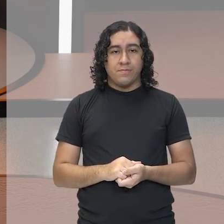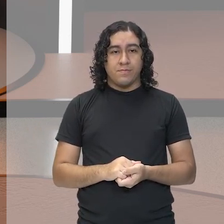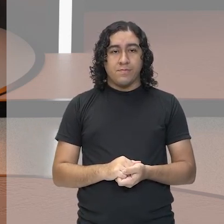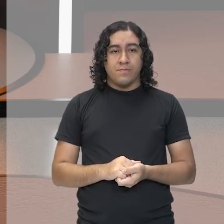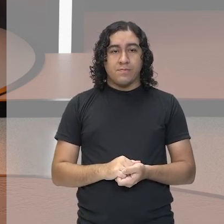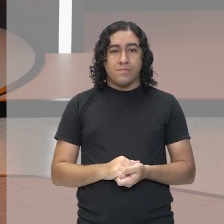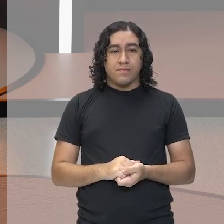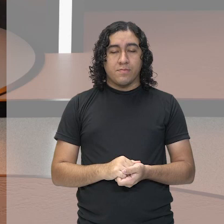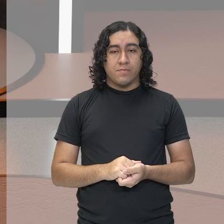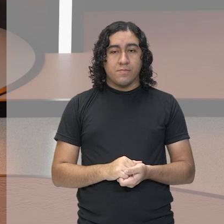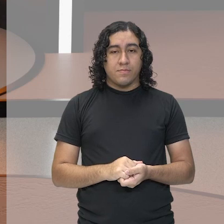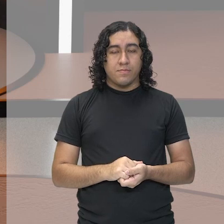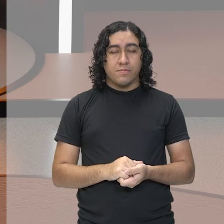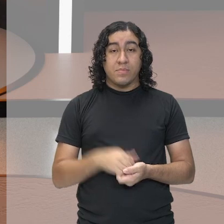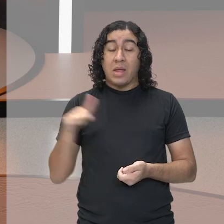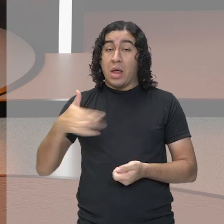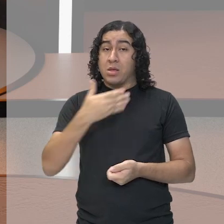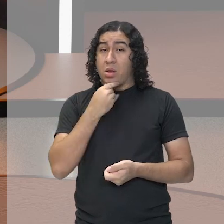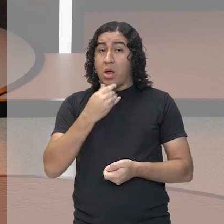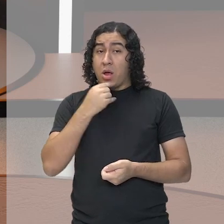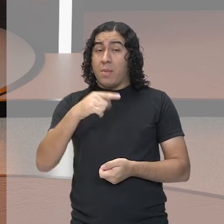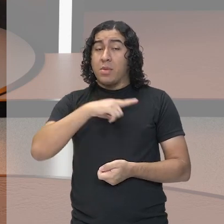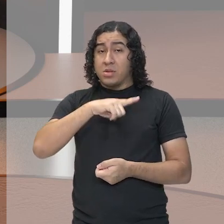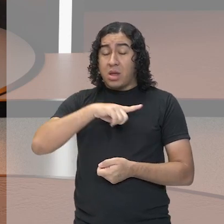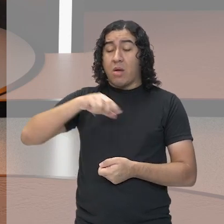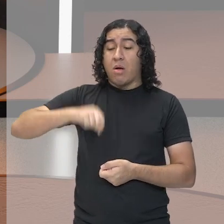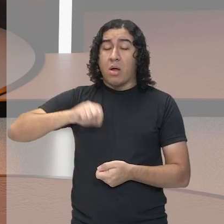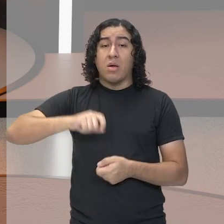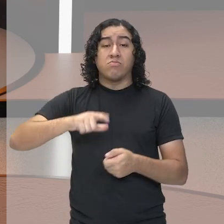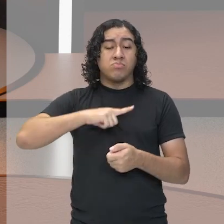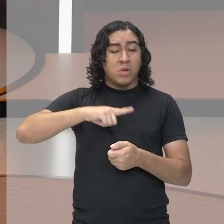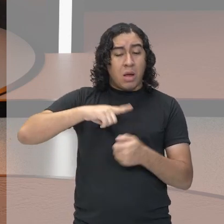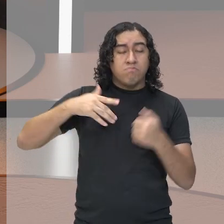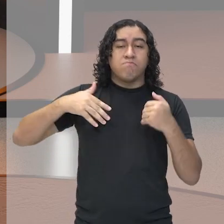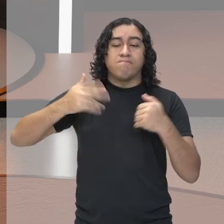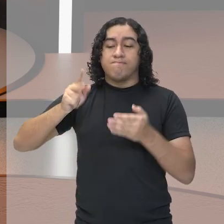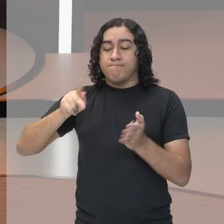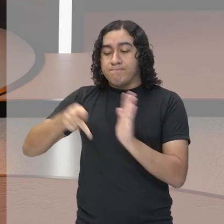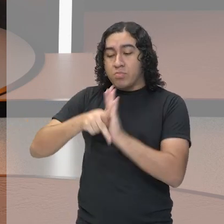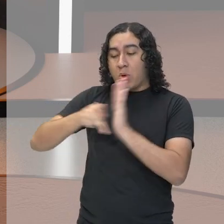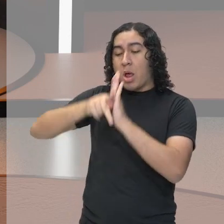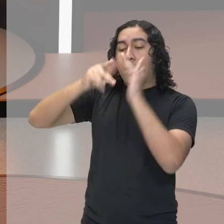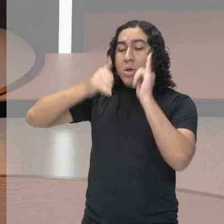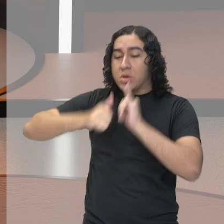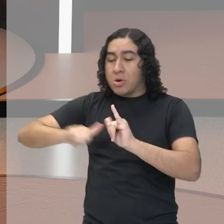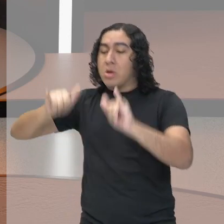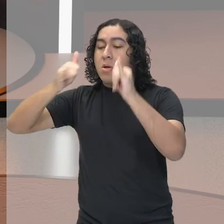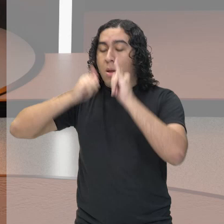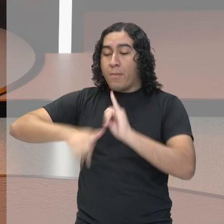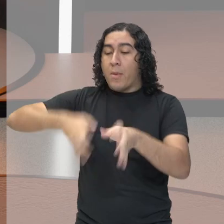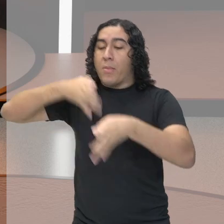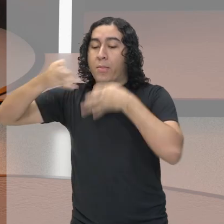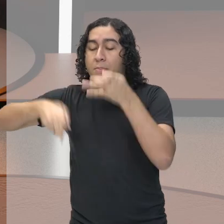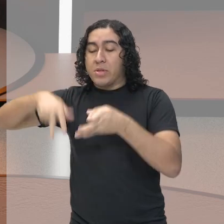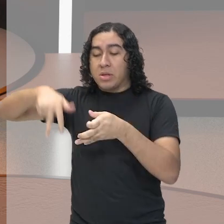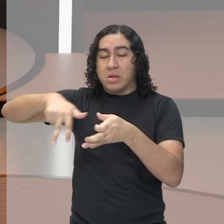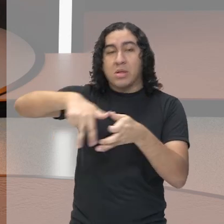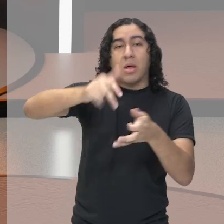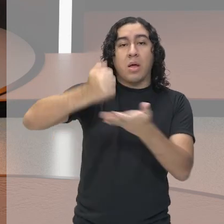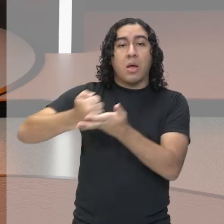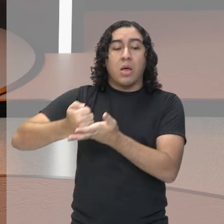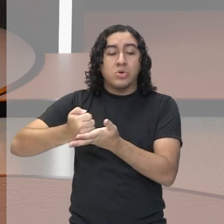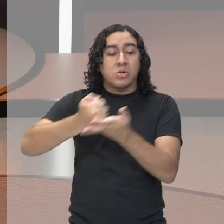peregrinar pelo sertão, dando discursos, fazendo sermão, né, trazendo as pessoas, dizendo que ele vai tirar as pessoas